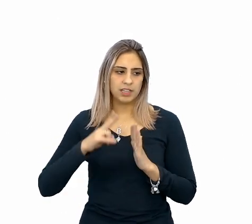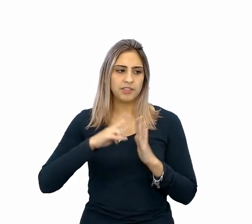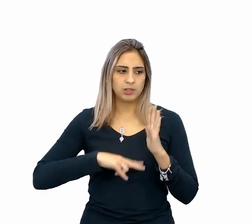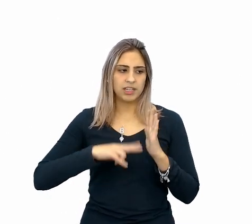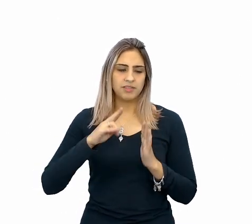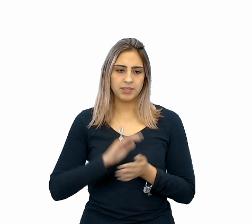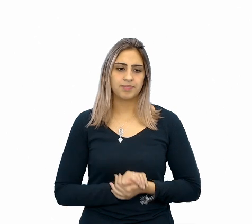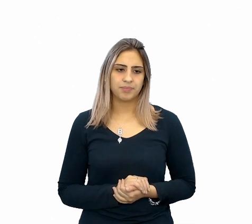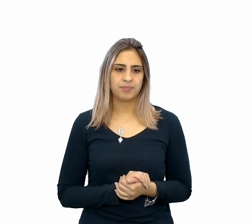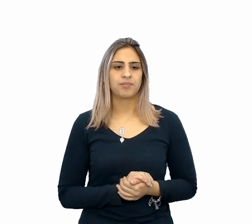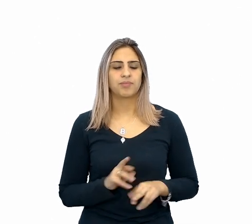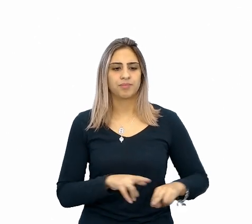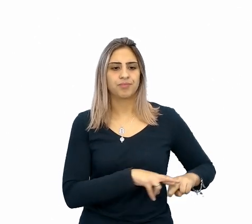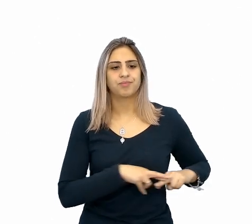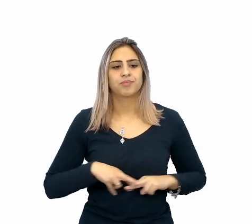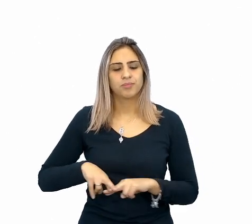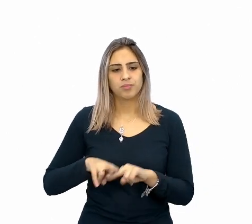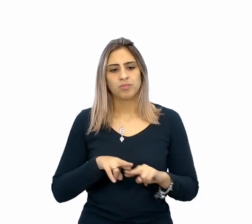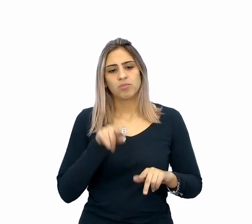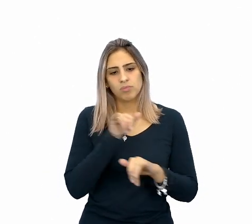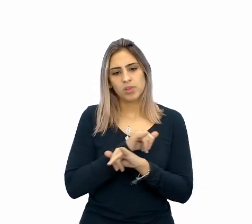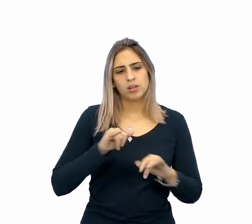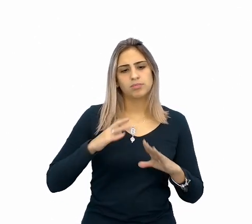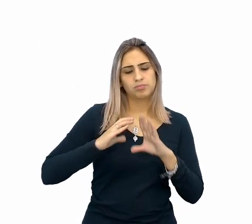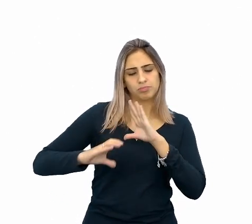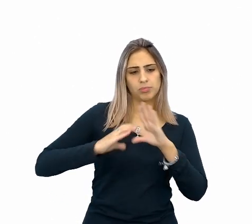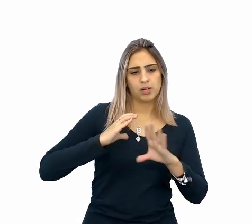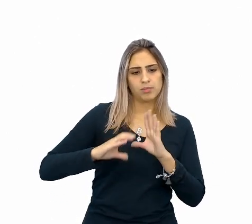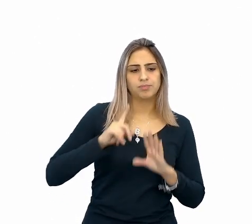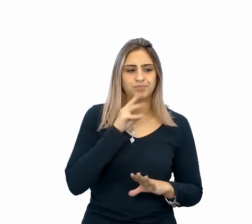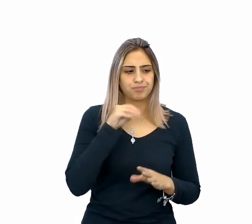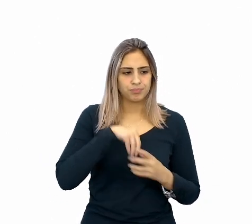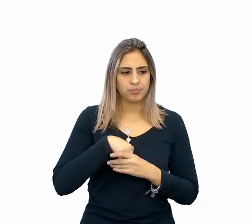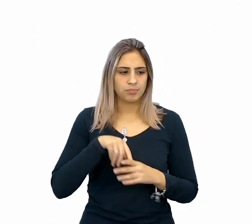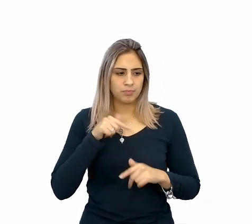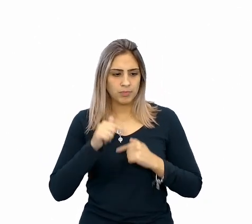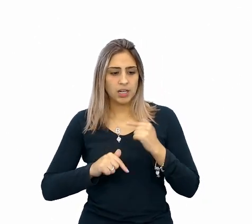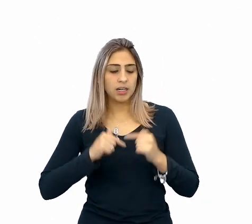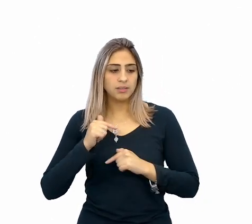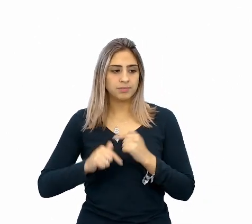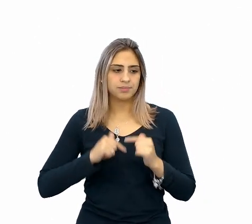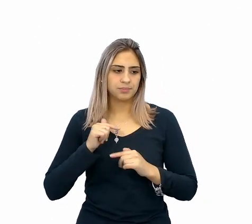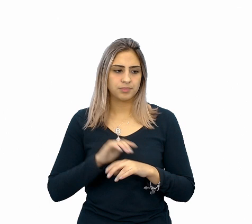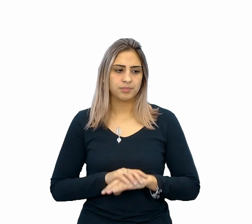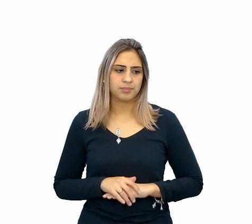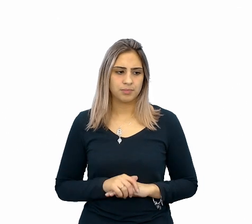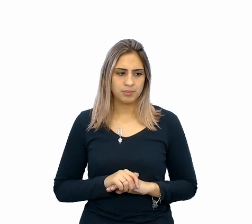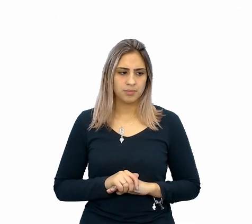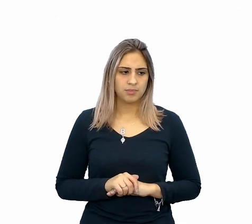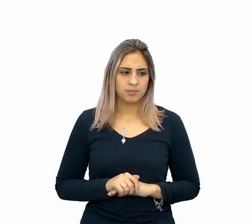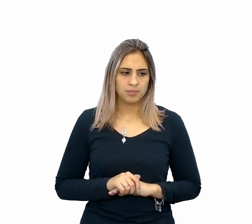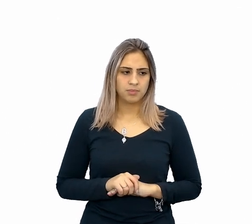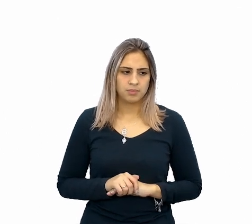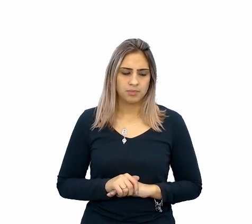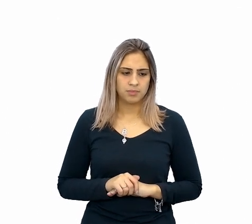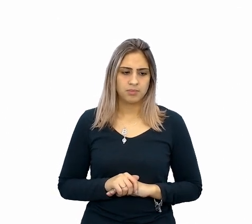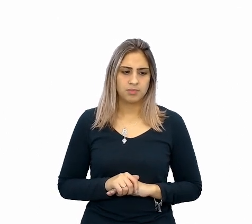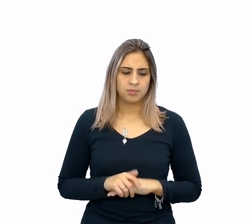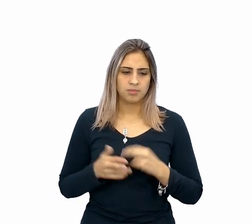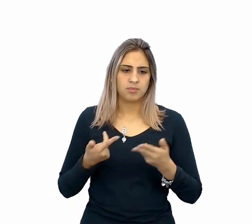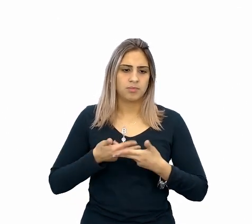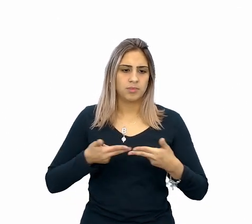escrever, revisar essas quadrinhas e cantigas em função desse propósito. Pensando nos estudantes